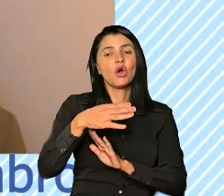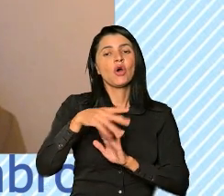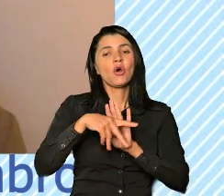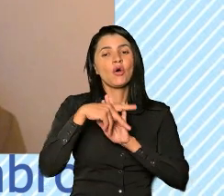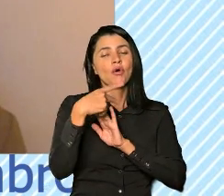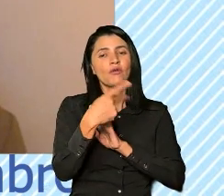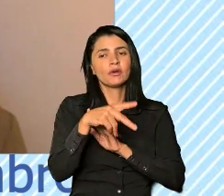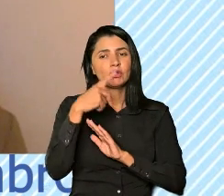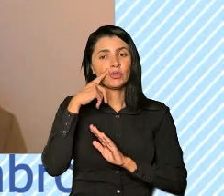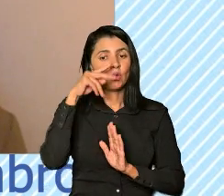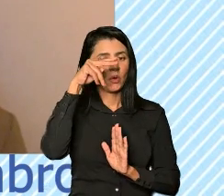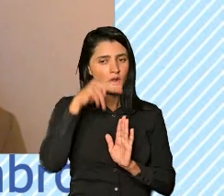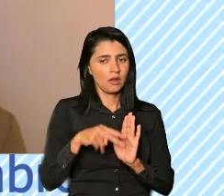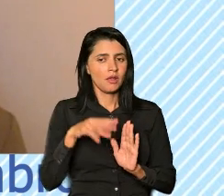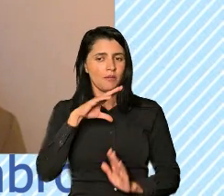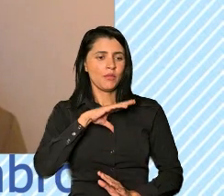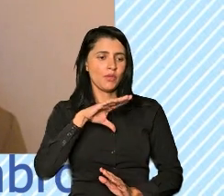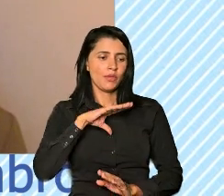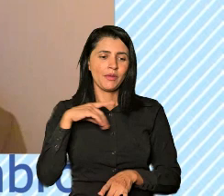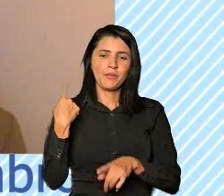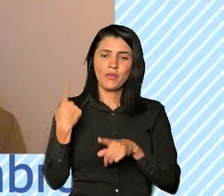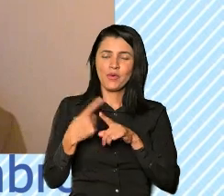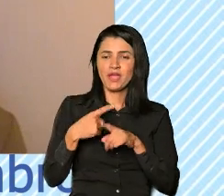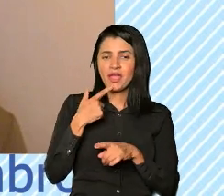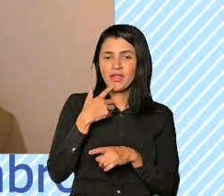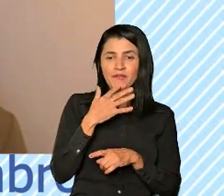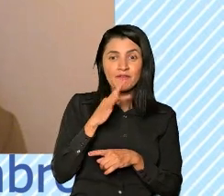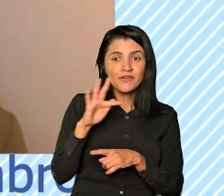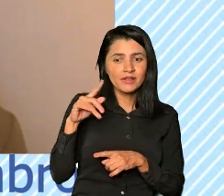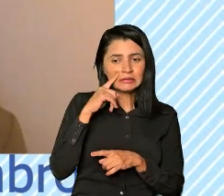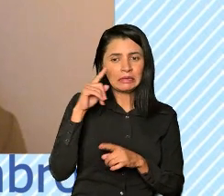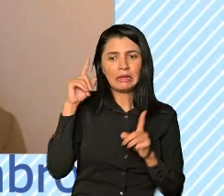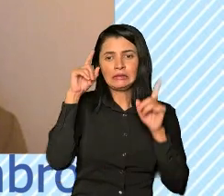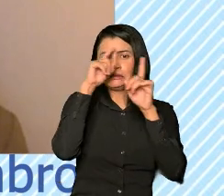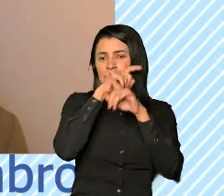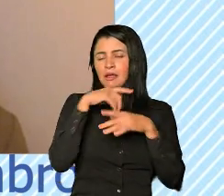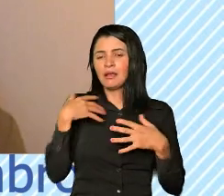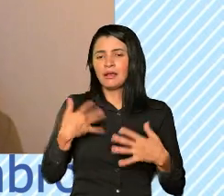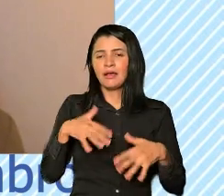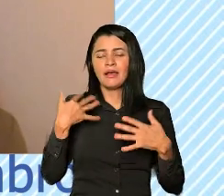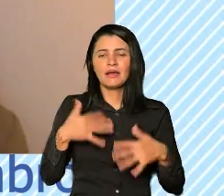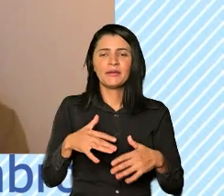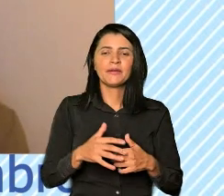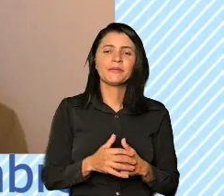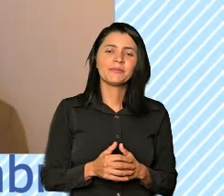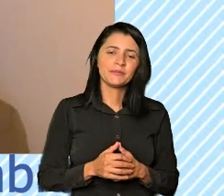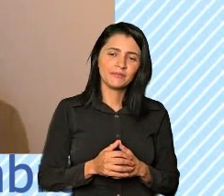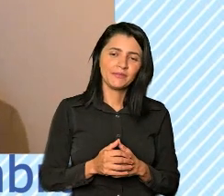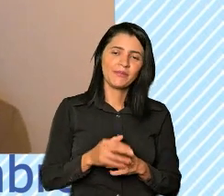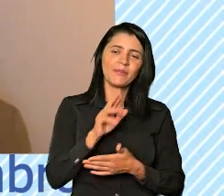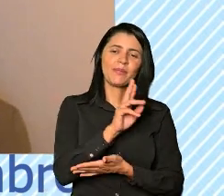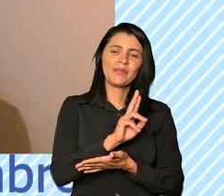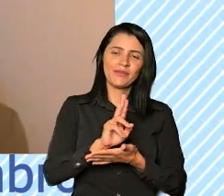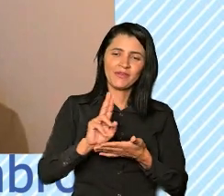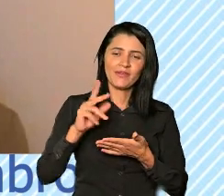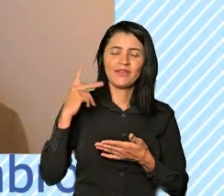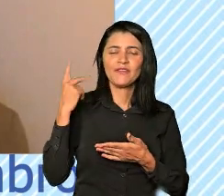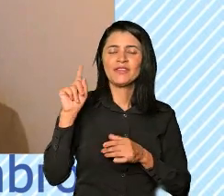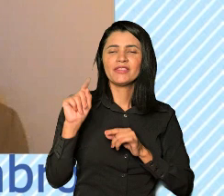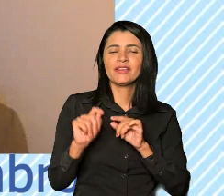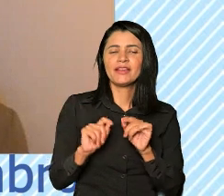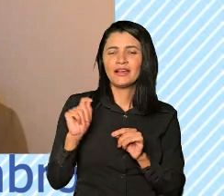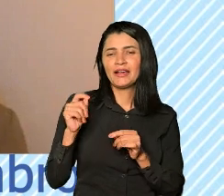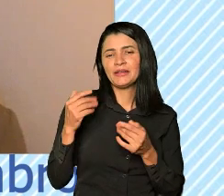lendo em português, tá, gente? Porque está em francês e o negócio está sério aqui. Pela